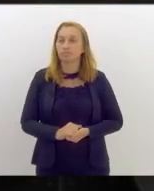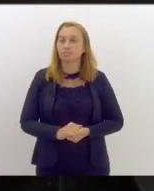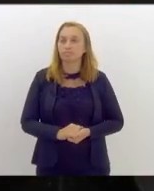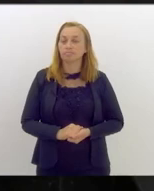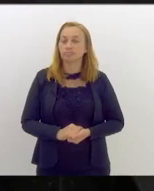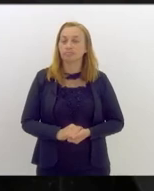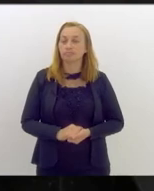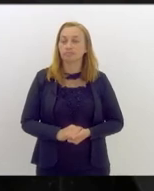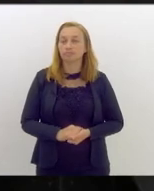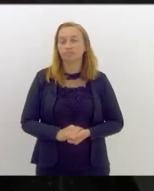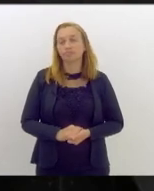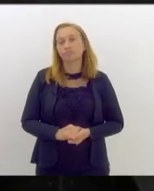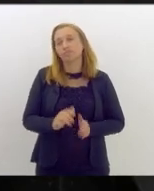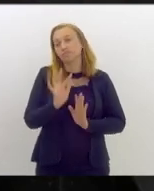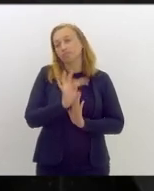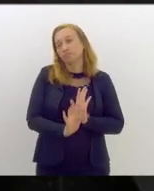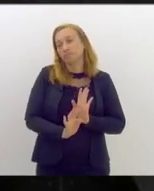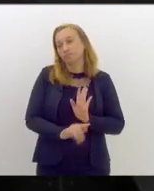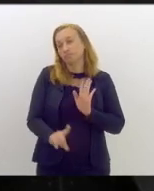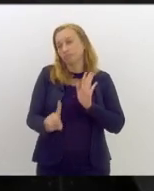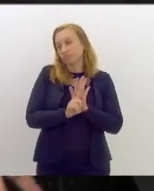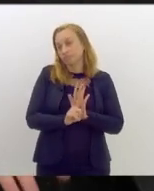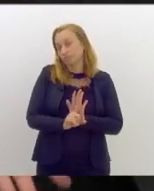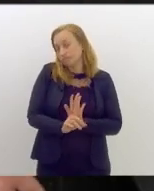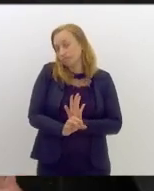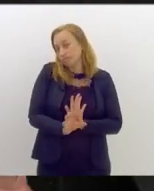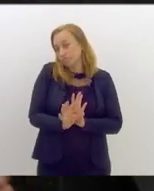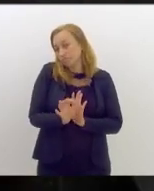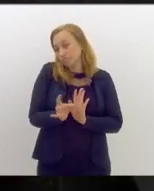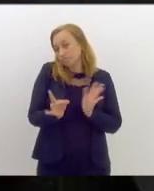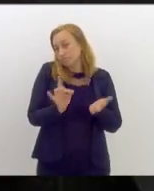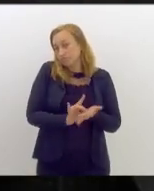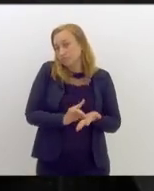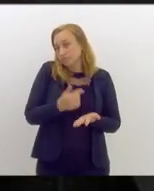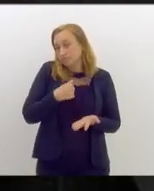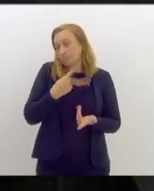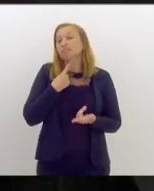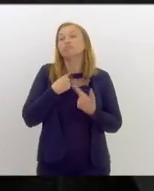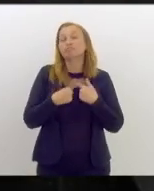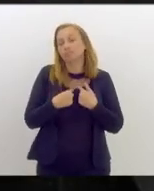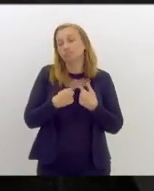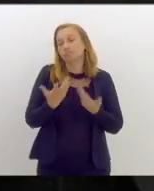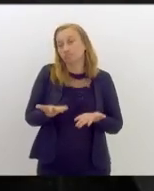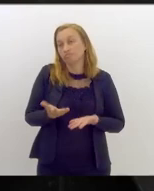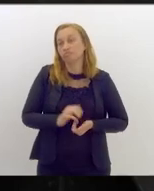desde que seja o texto da Lei existente é o que eu desejo